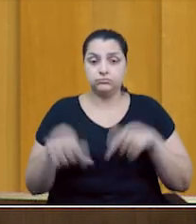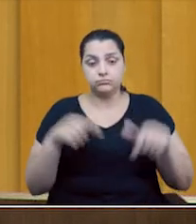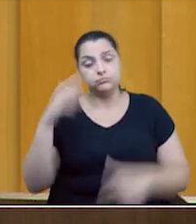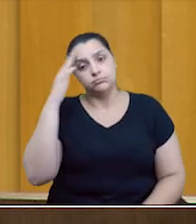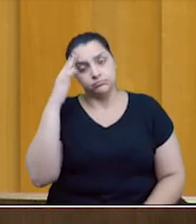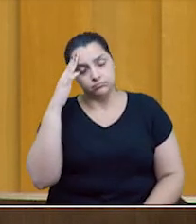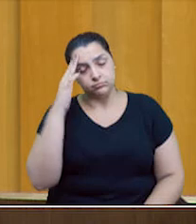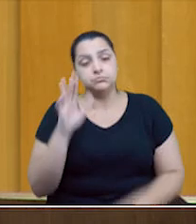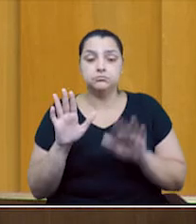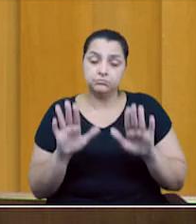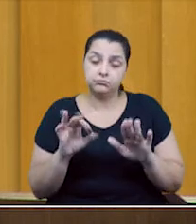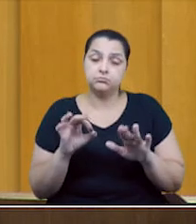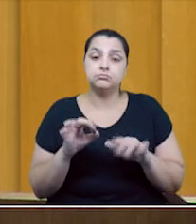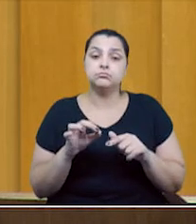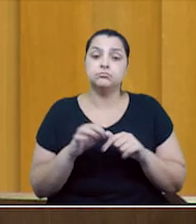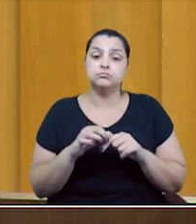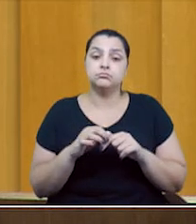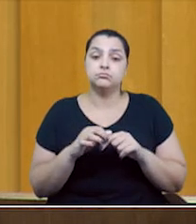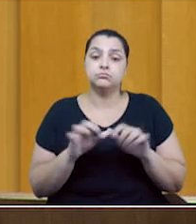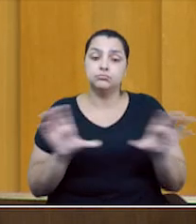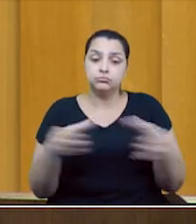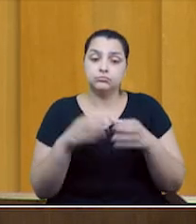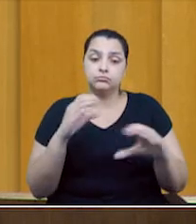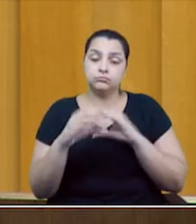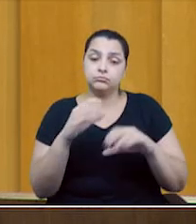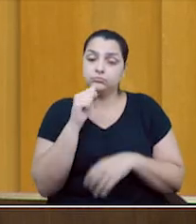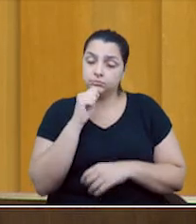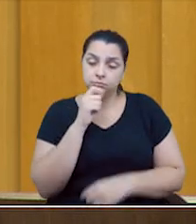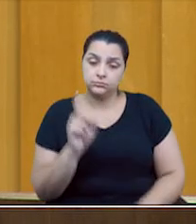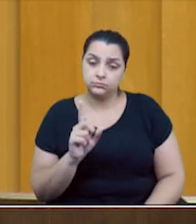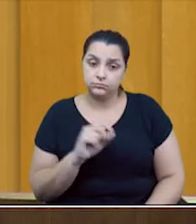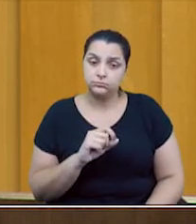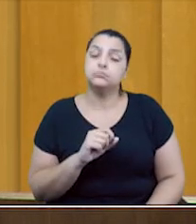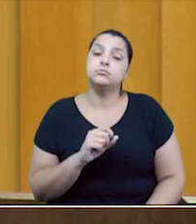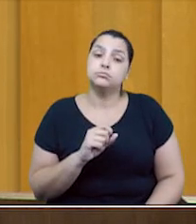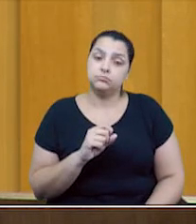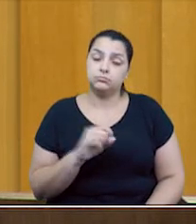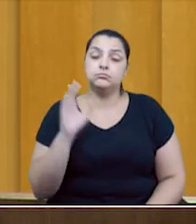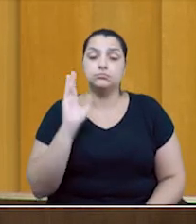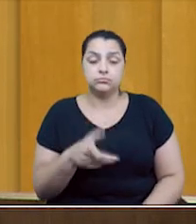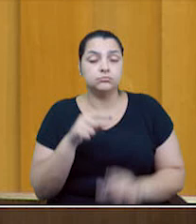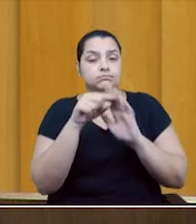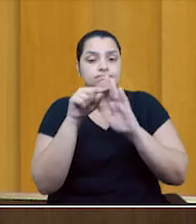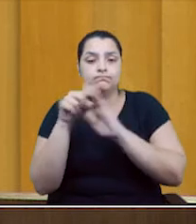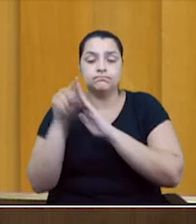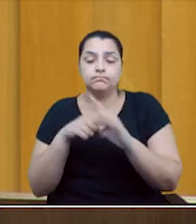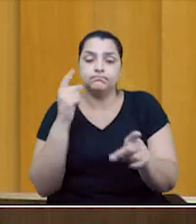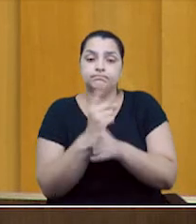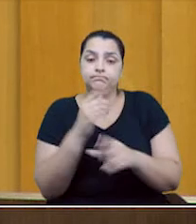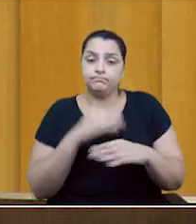da Comissão de Comunicação, não. Fizemos, então, um diagnóstico para essa padronização e